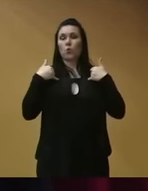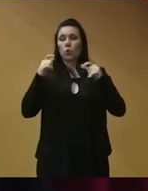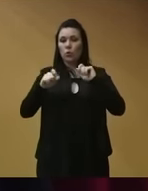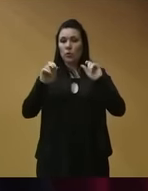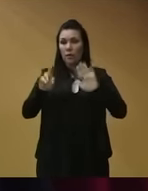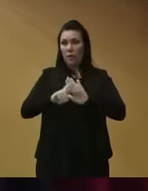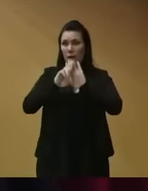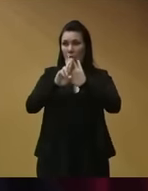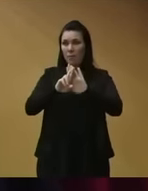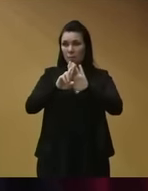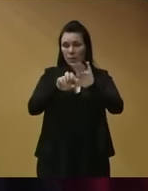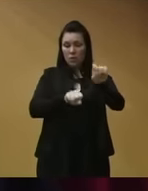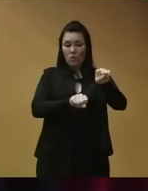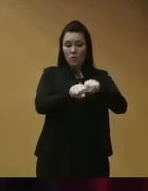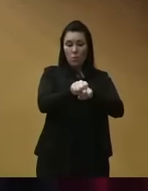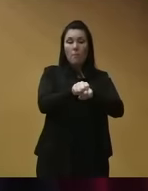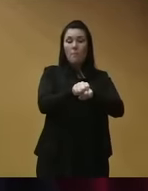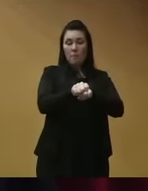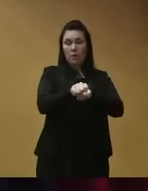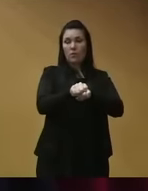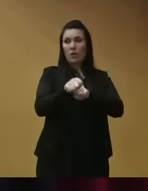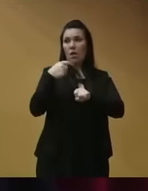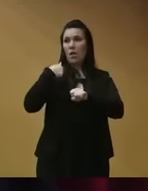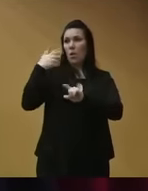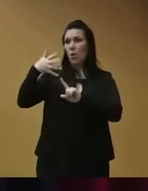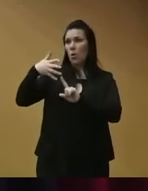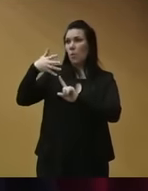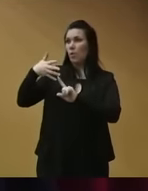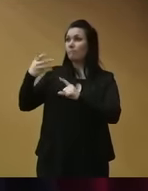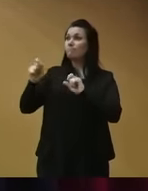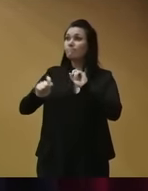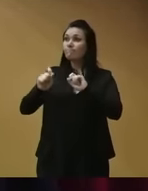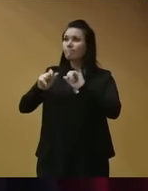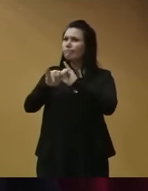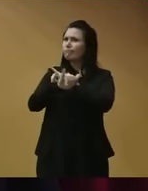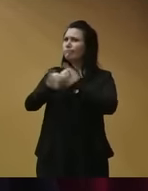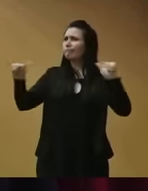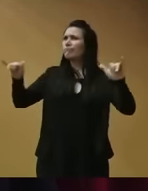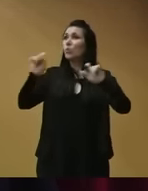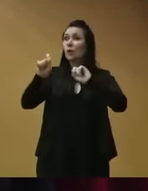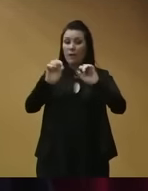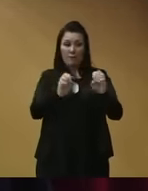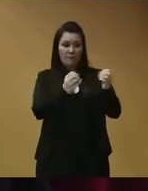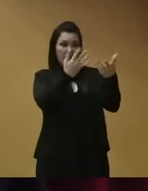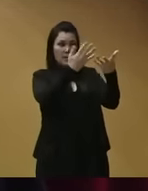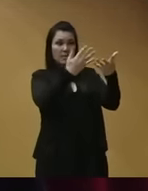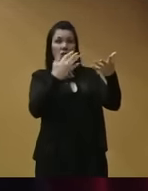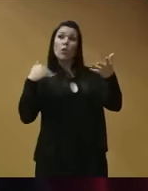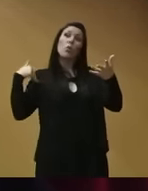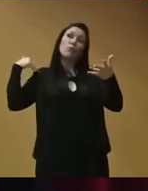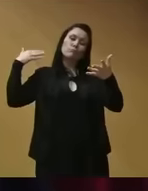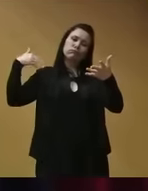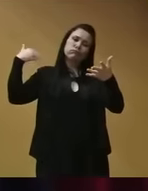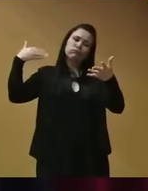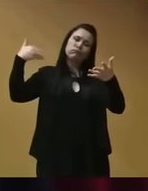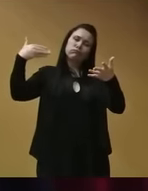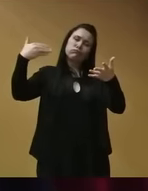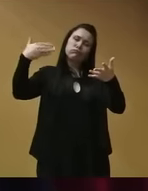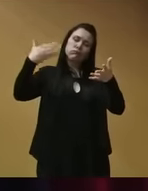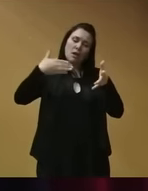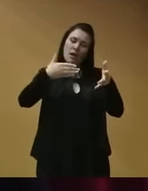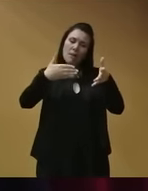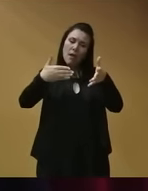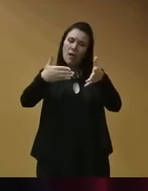desta noite como oradora, digo que hoje estamos aqui para festejar o final de uma longa e árdua